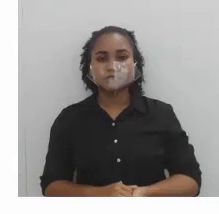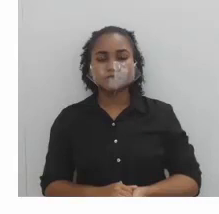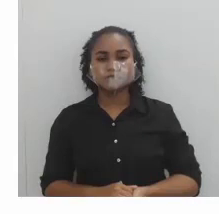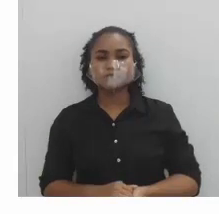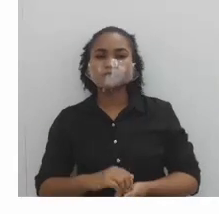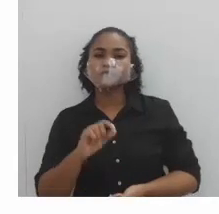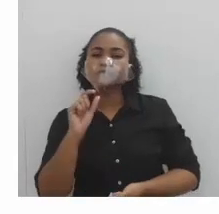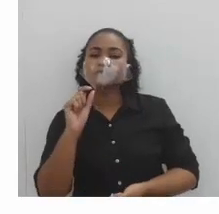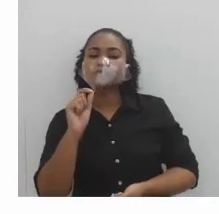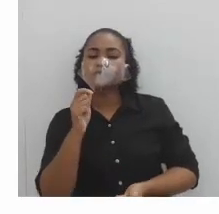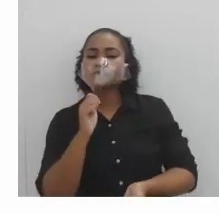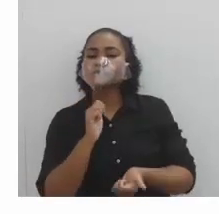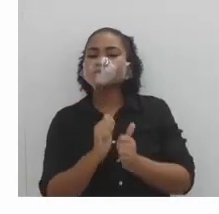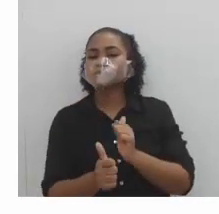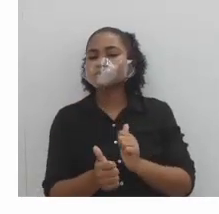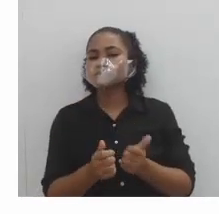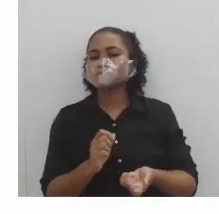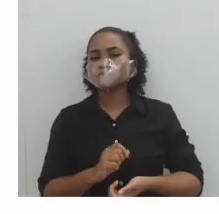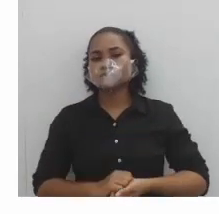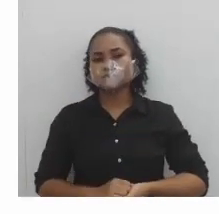O que é jogo?